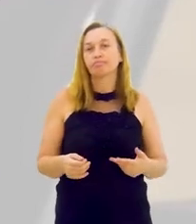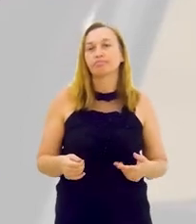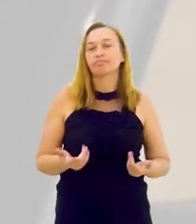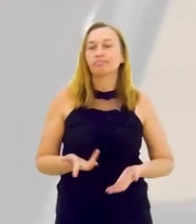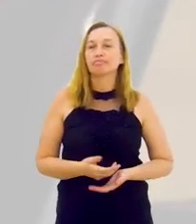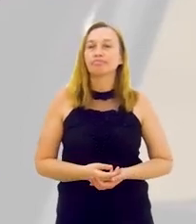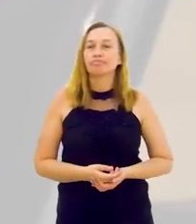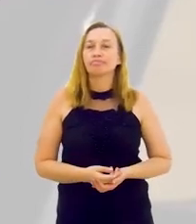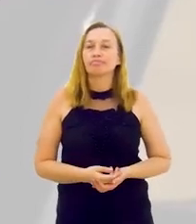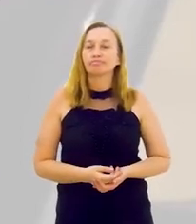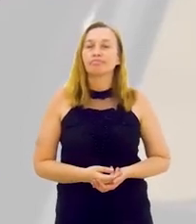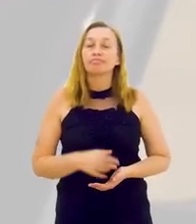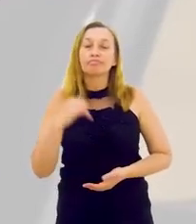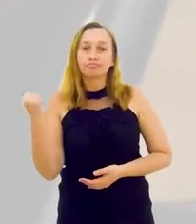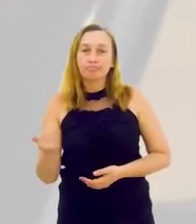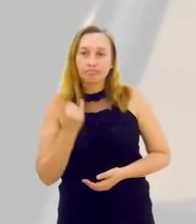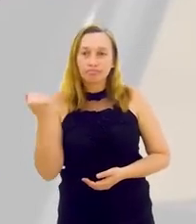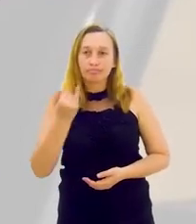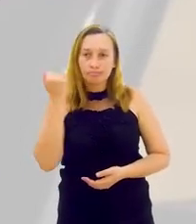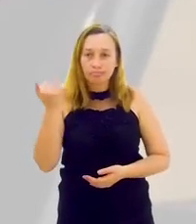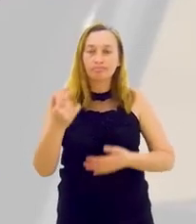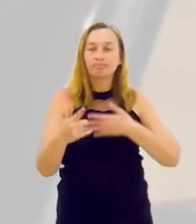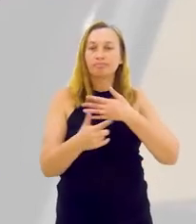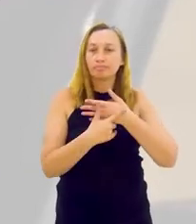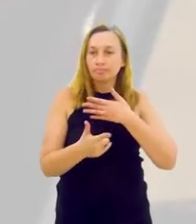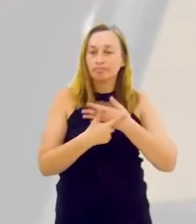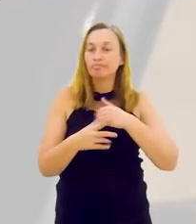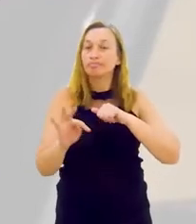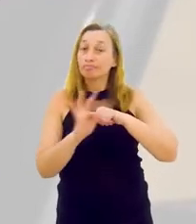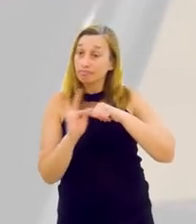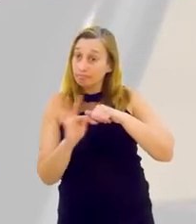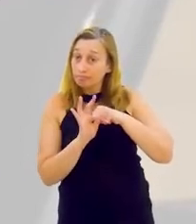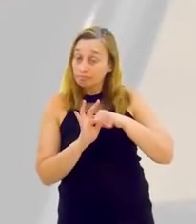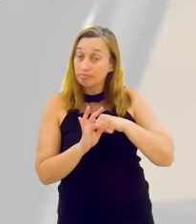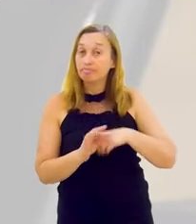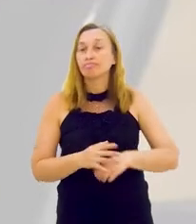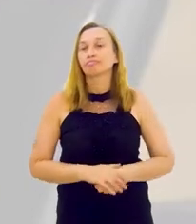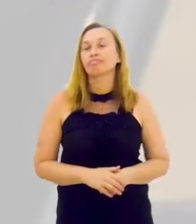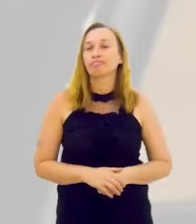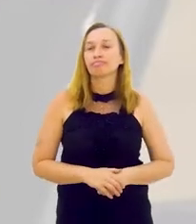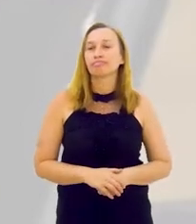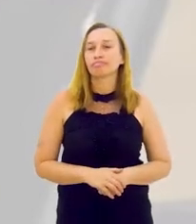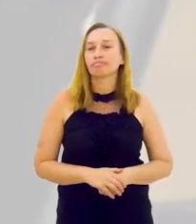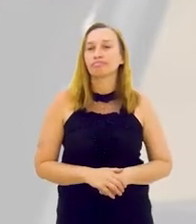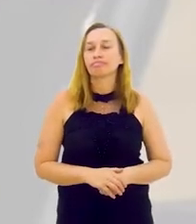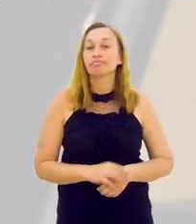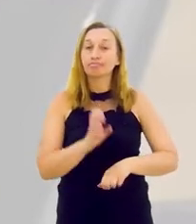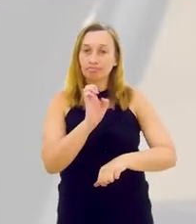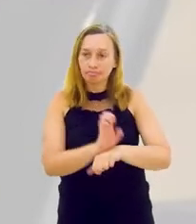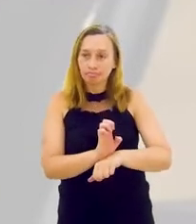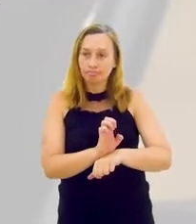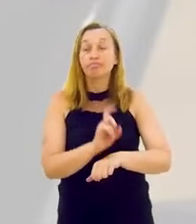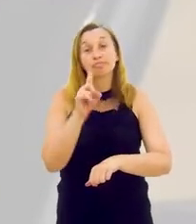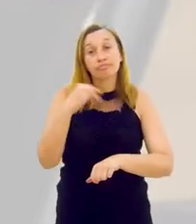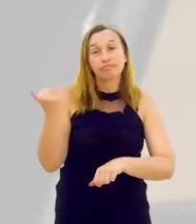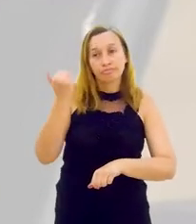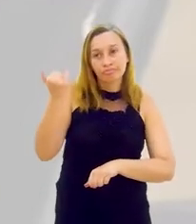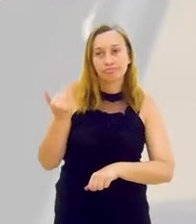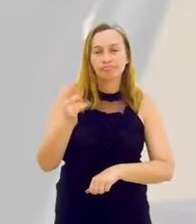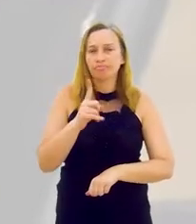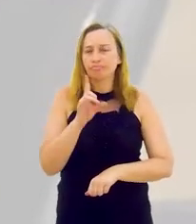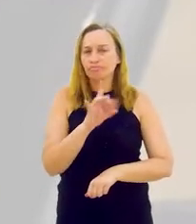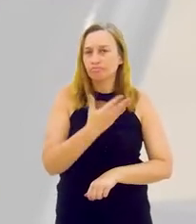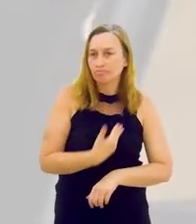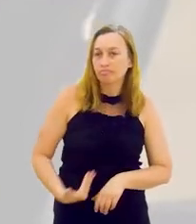legislativo. Isso tudo são bandeiras fundamentais, bandeiras técnicas, tá? Bandeiras de Estado. Isso é importante, não